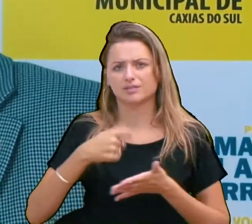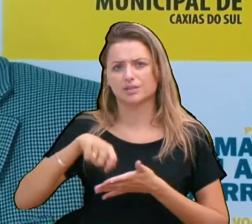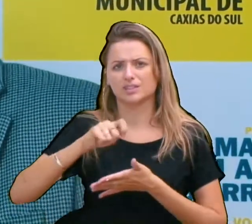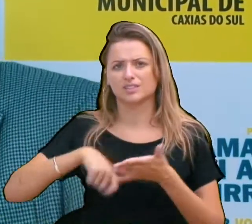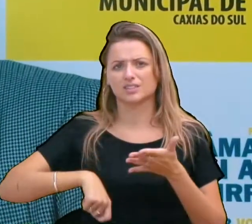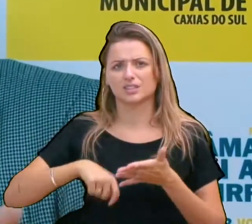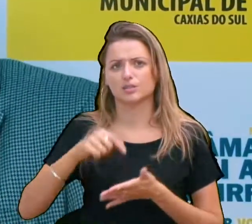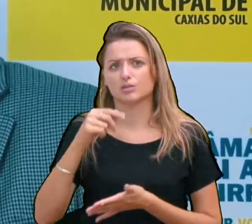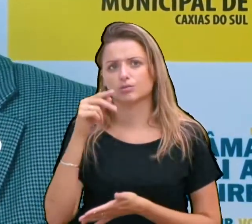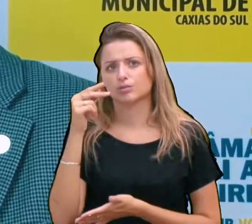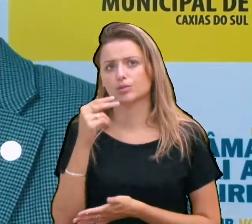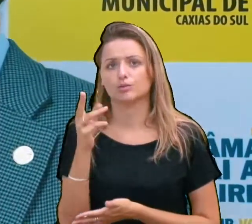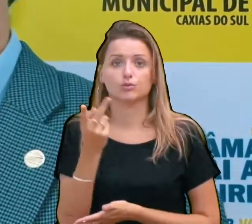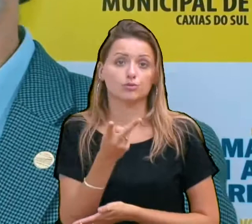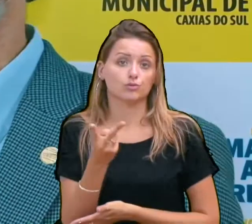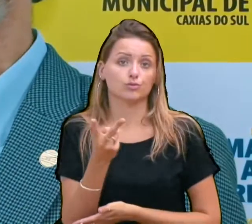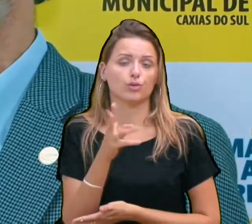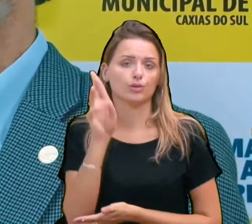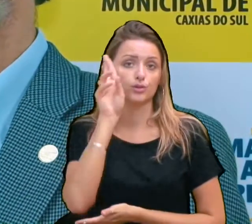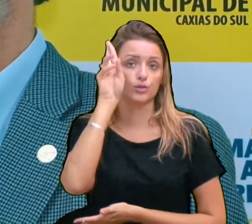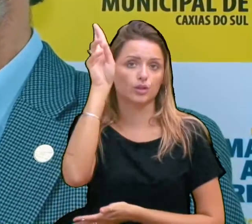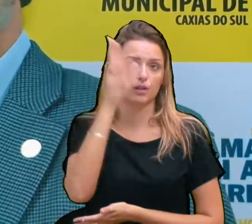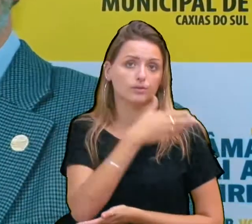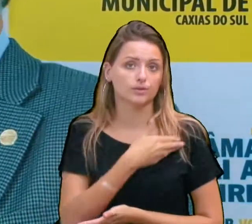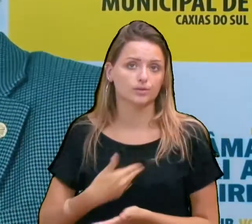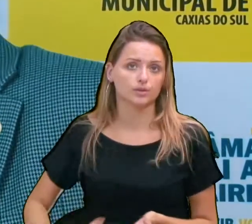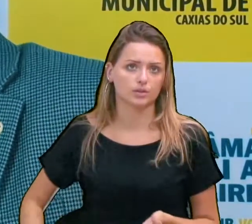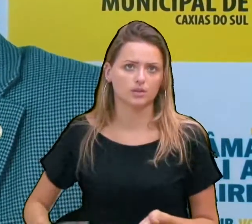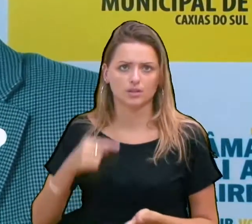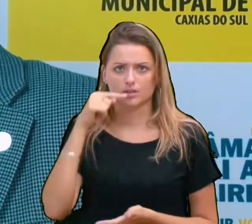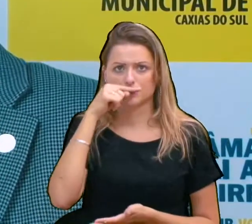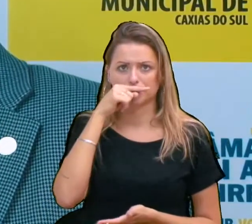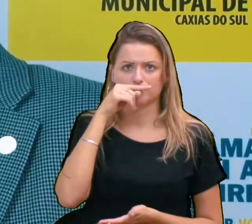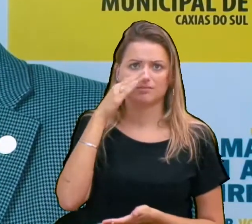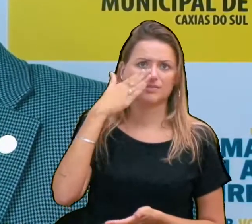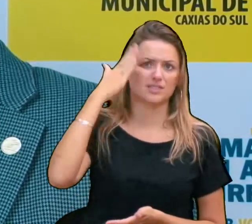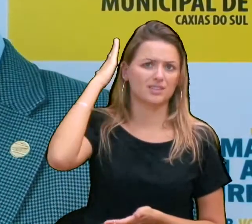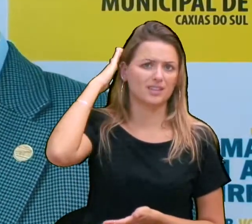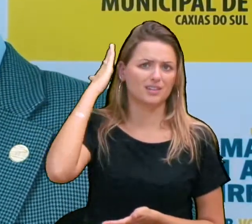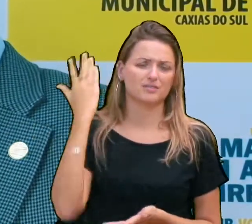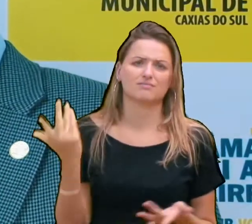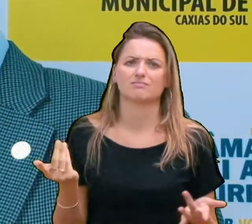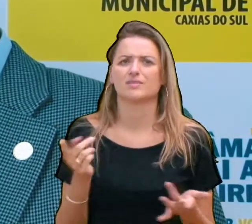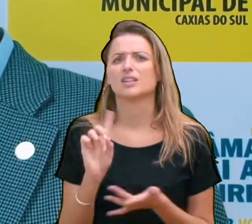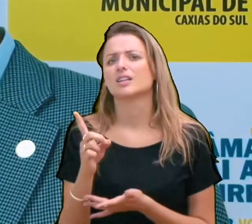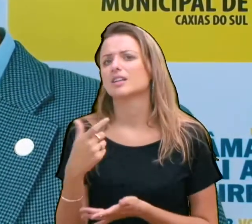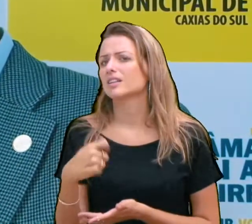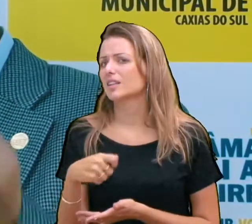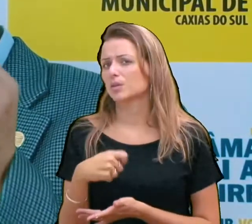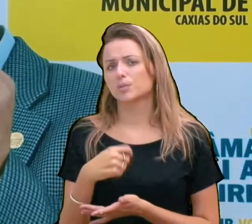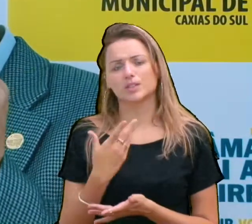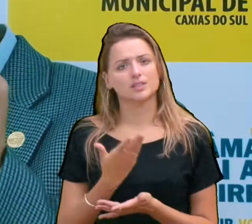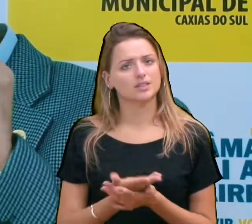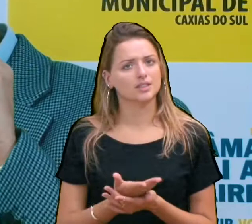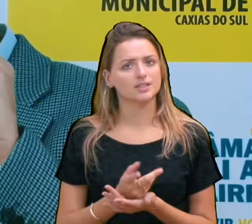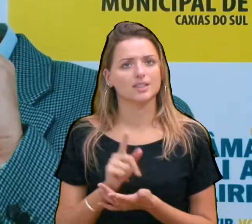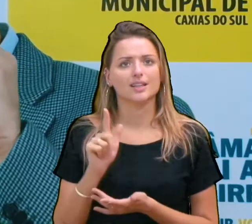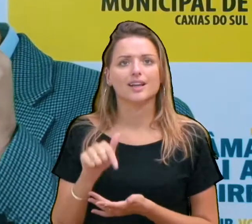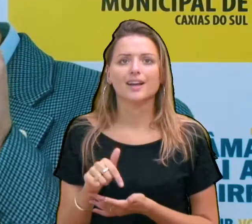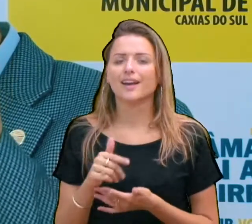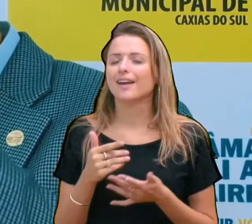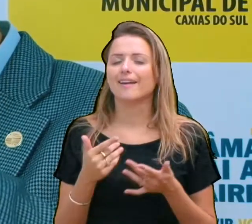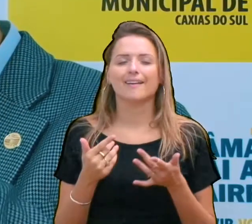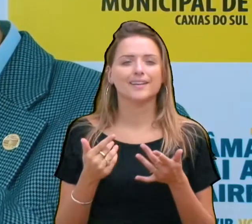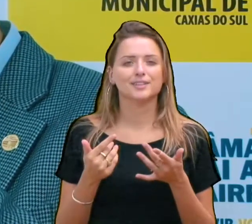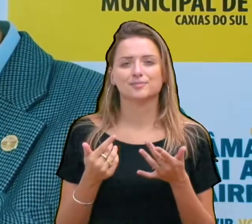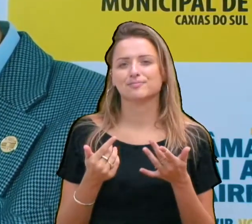assinatura dos dois chefes de governo. Eu pergunto, senhoras e senhores, isso não precisa. Isso é ir